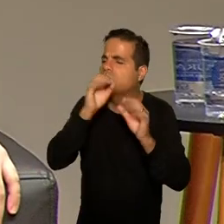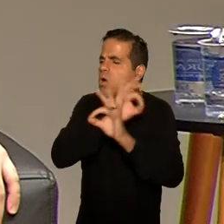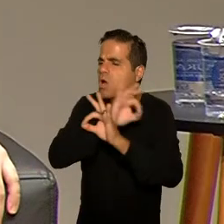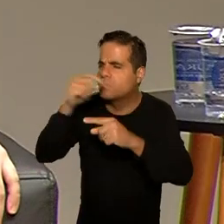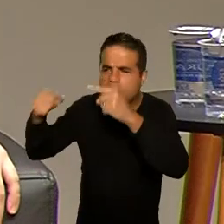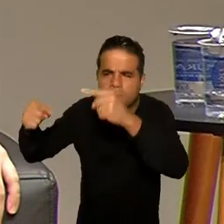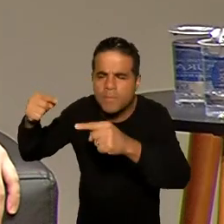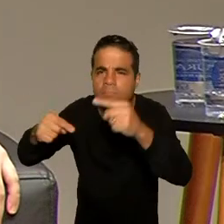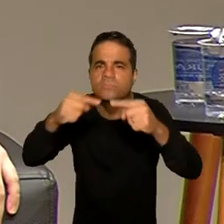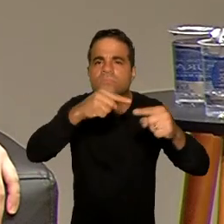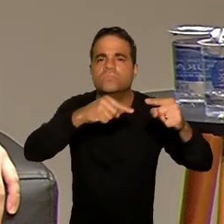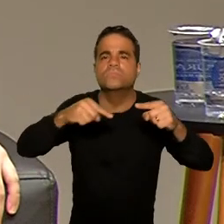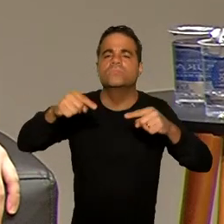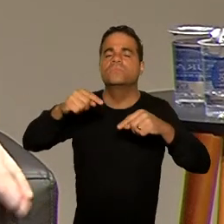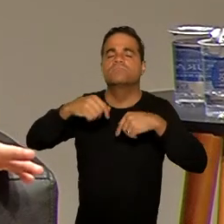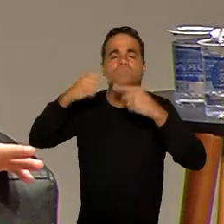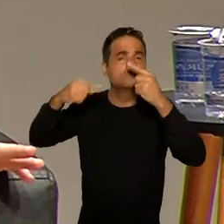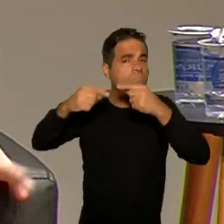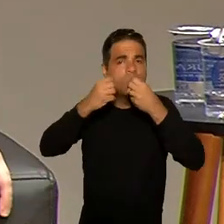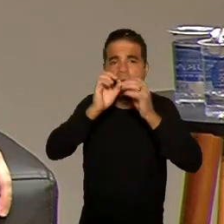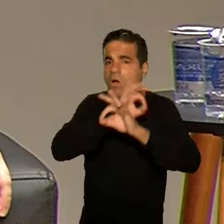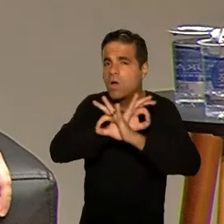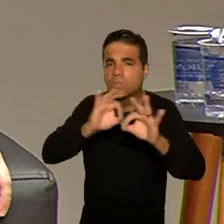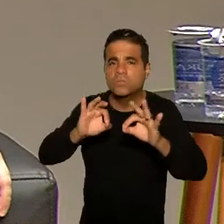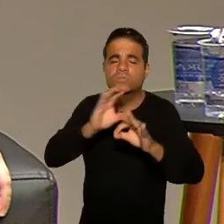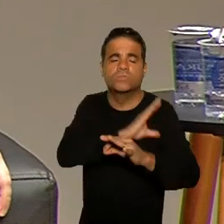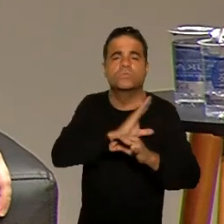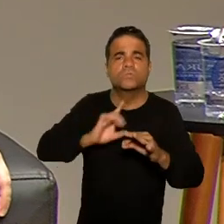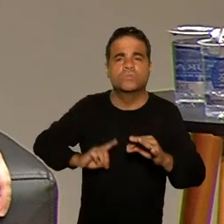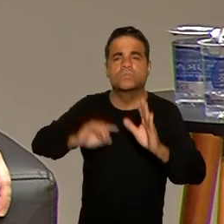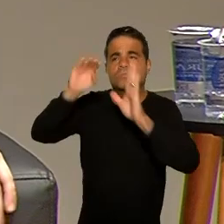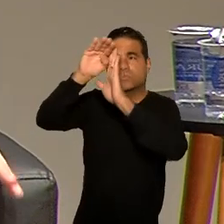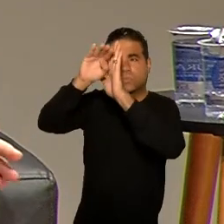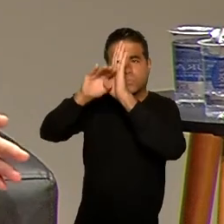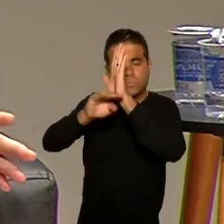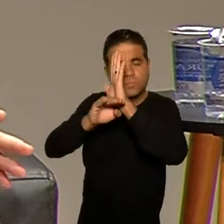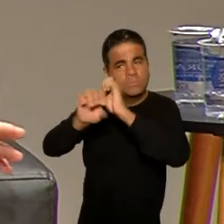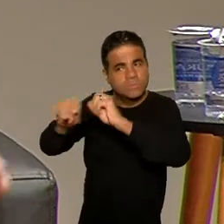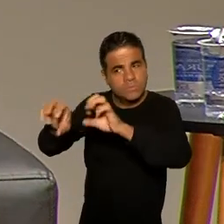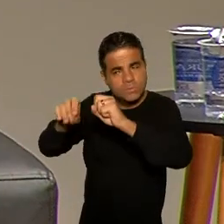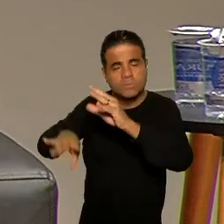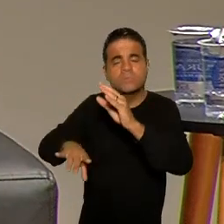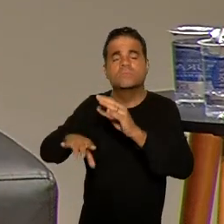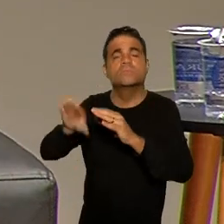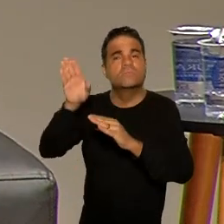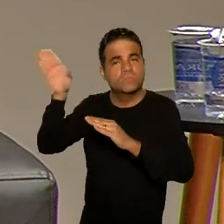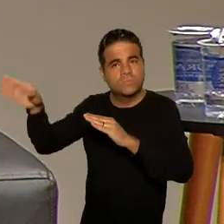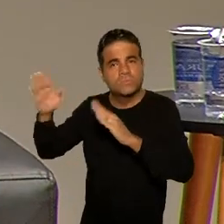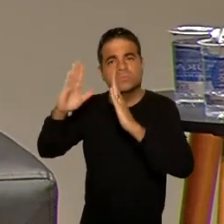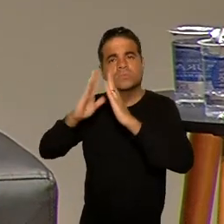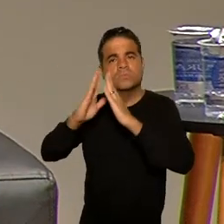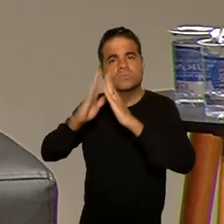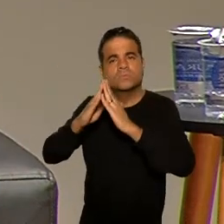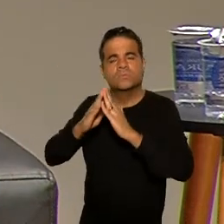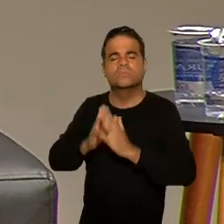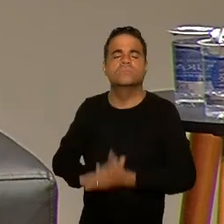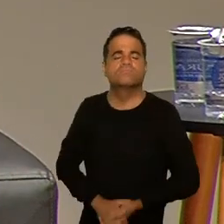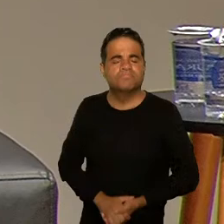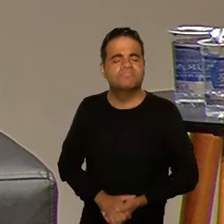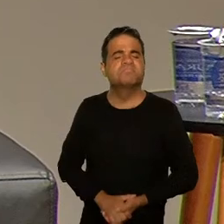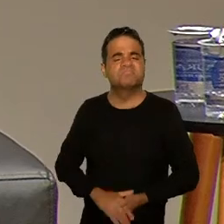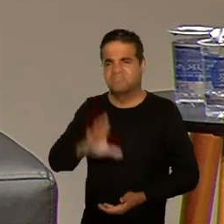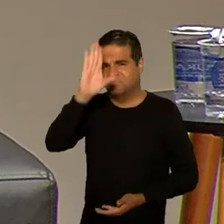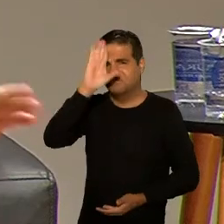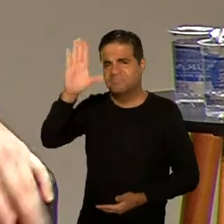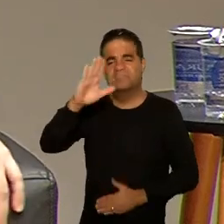debate sobre mediação cultural ela foi coordenadora do programa educativo de uma das documentas de Cássio sendo essa uma